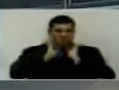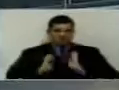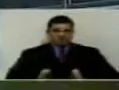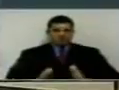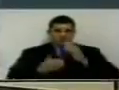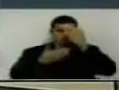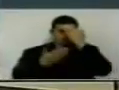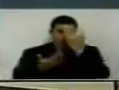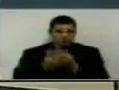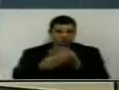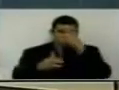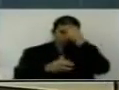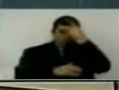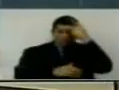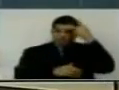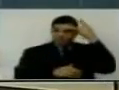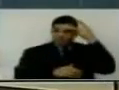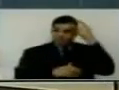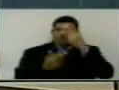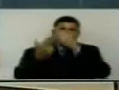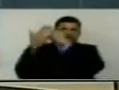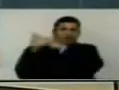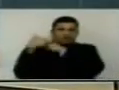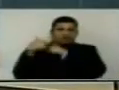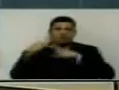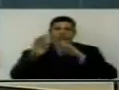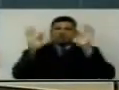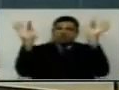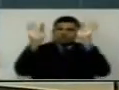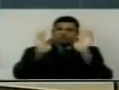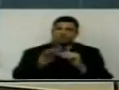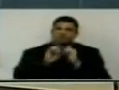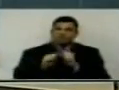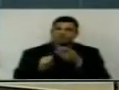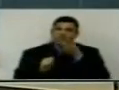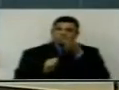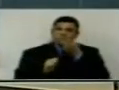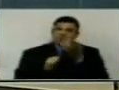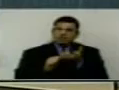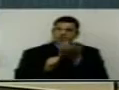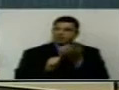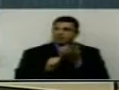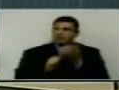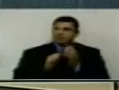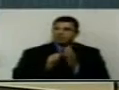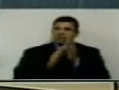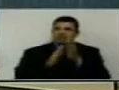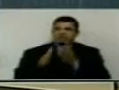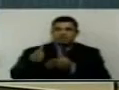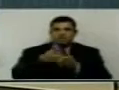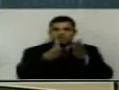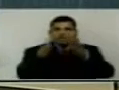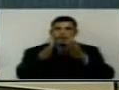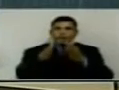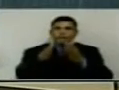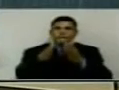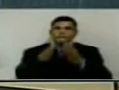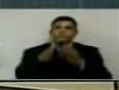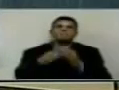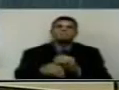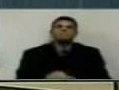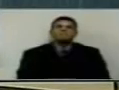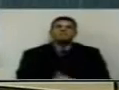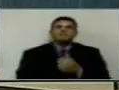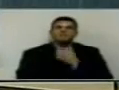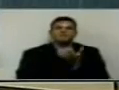do compromisso com as pessoas. Eu tenho alegria de poder dizer que segui minha caminhada